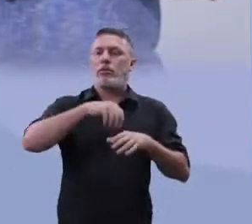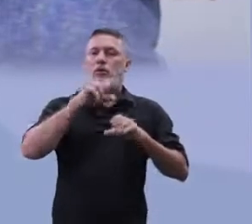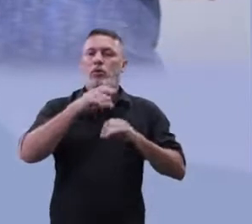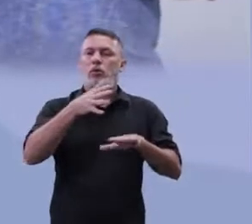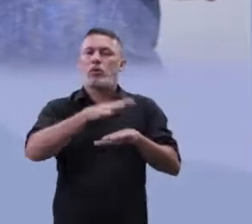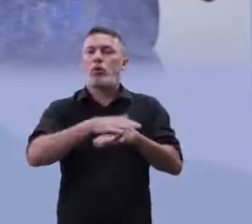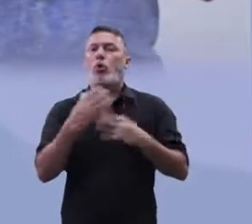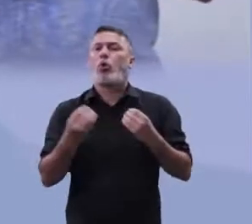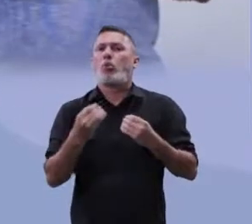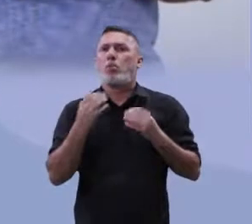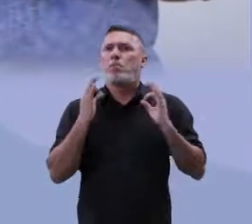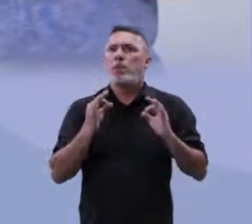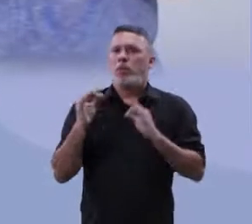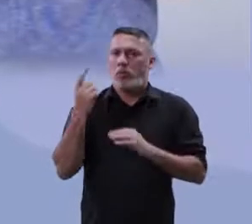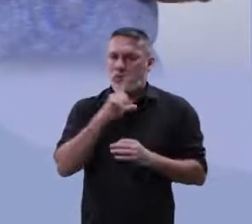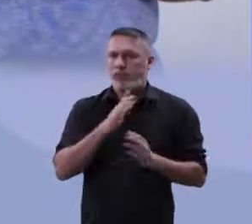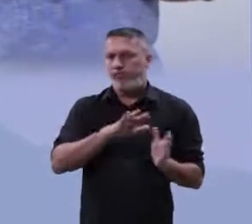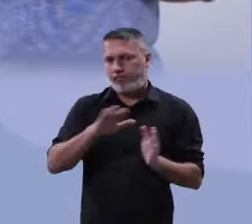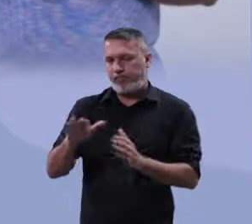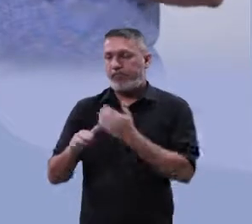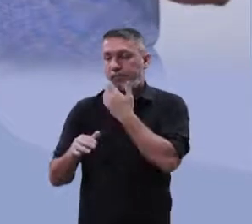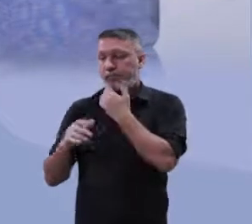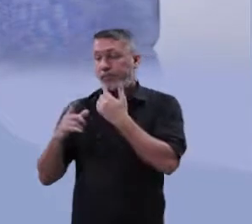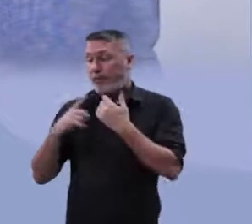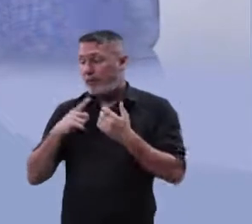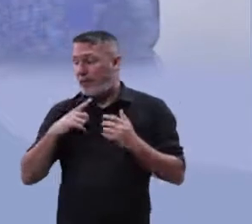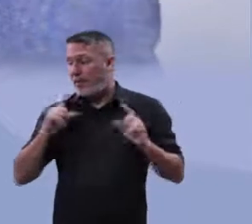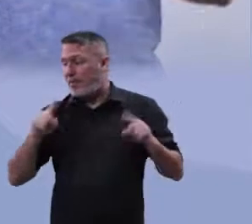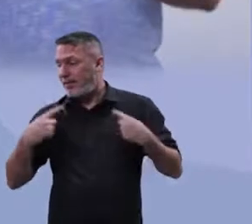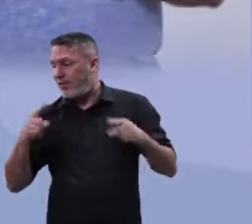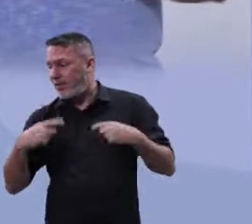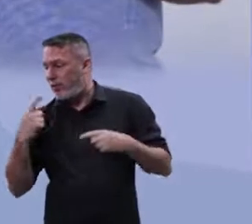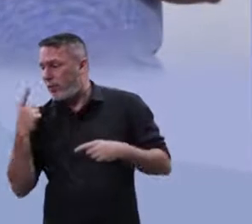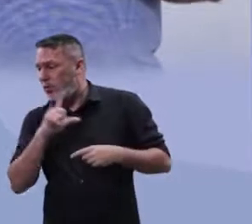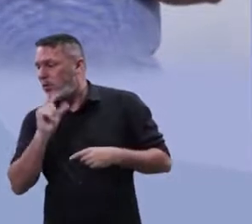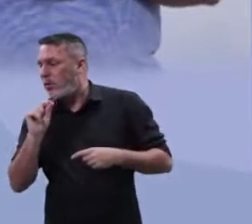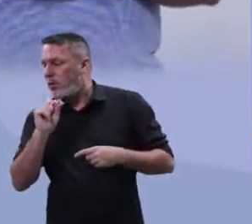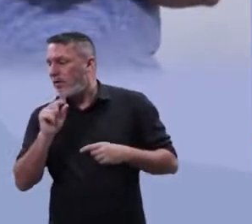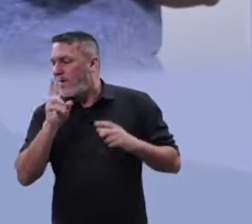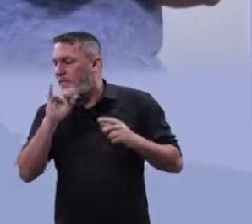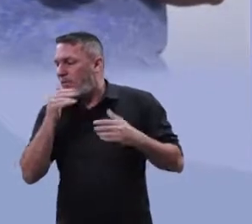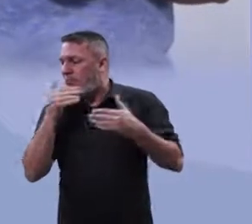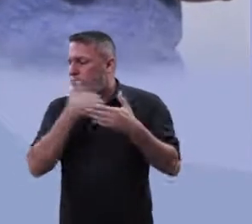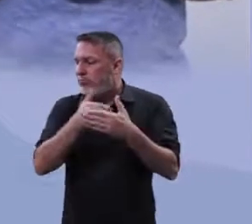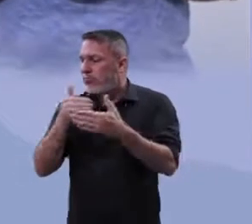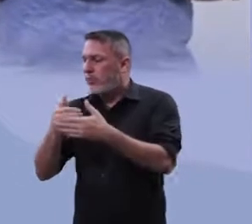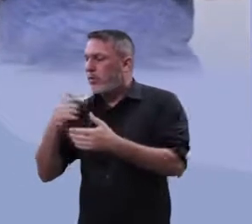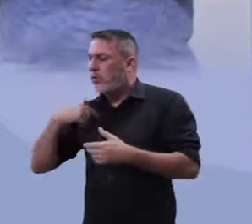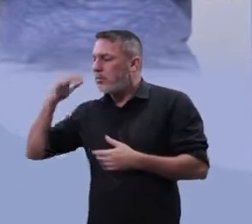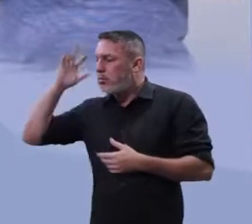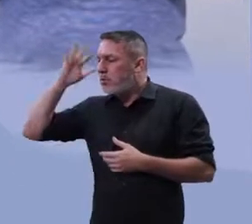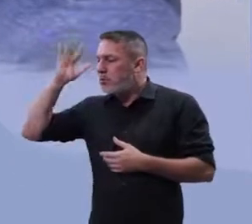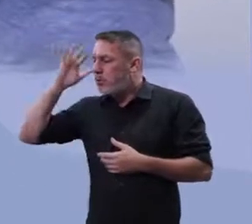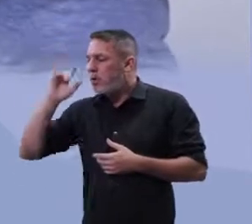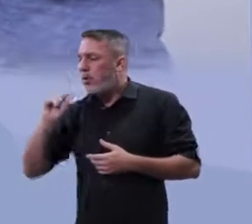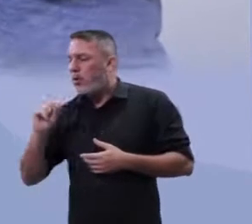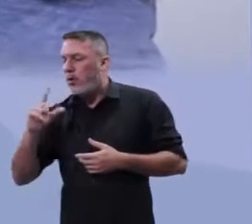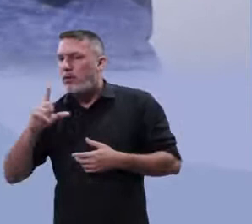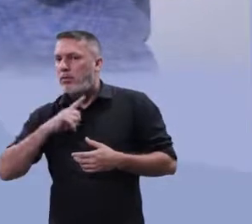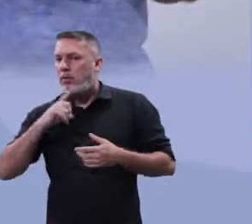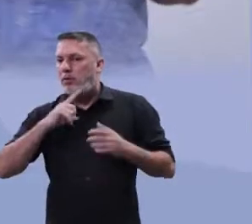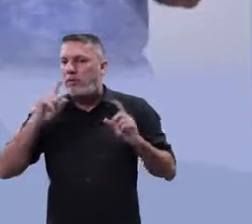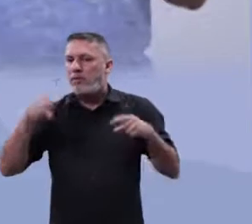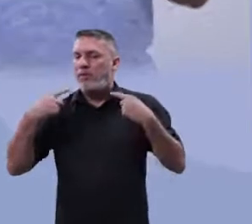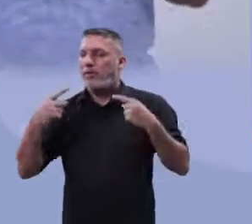educação inclusiva, uma escola inclusiva. Então, quais são os desafios enfrentados, professor? O que eu posso colocar como